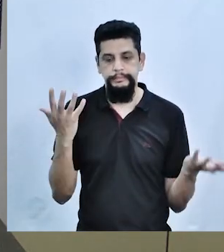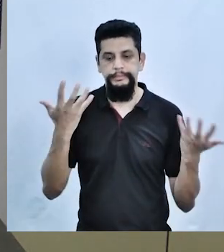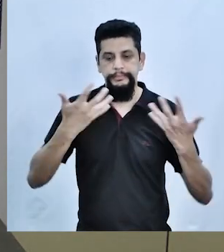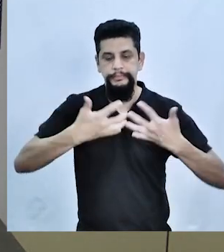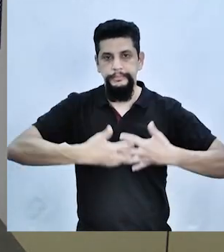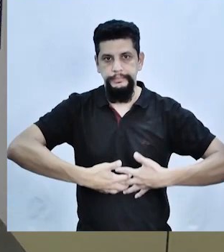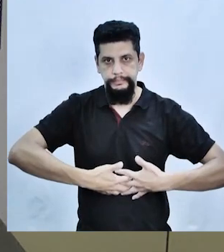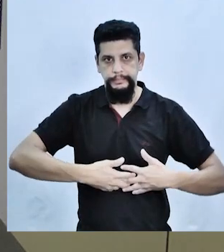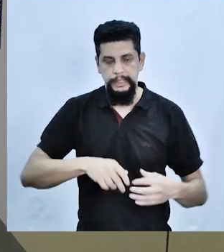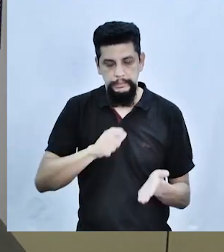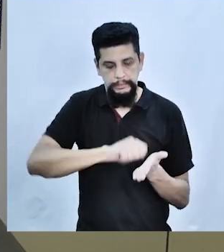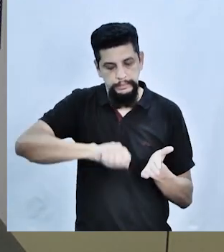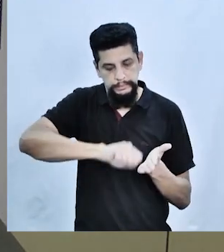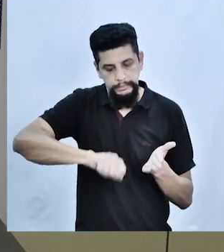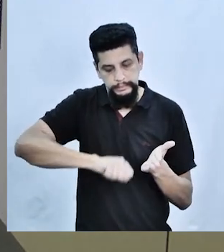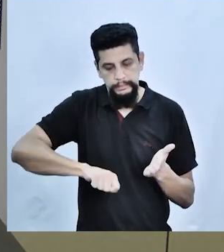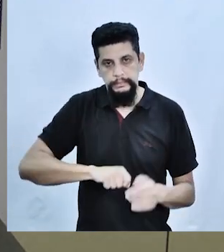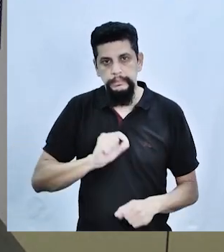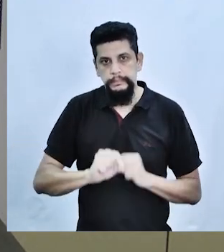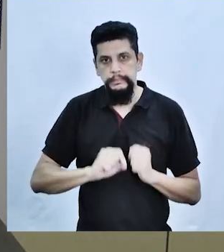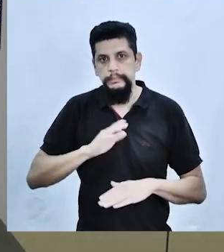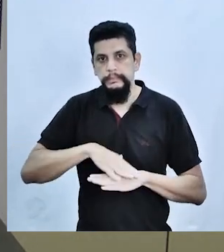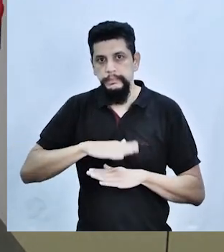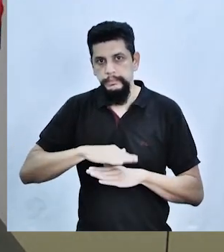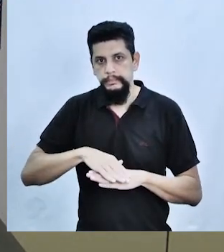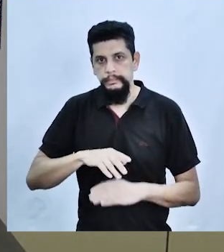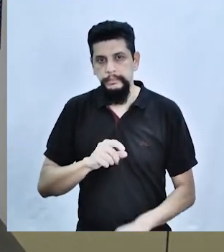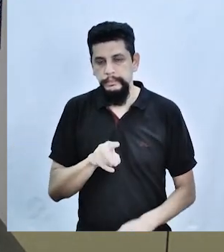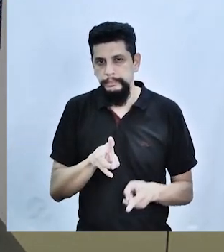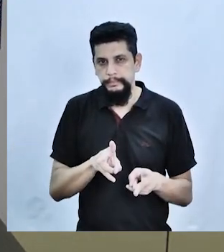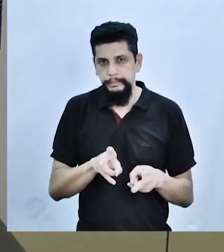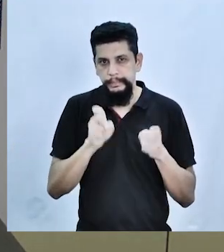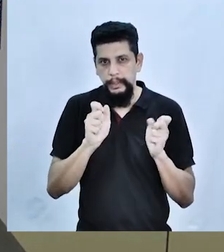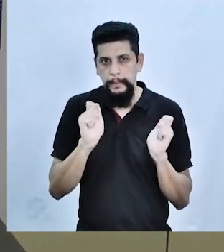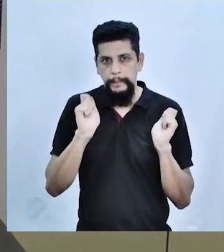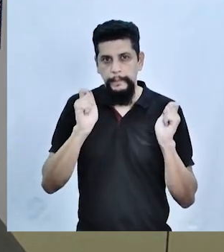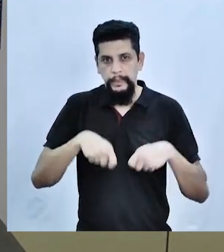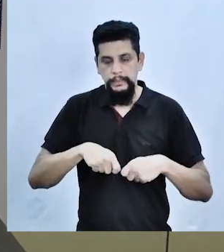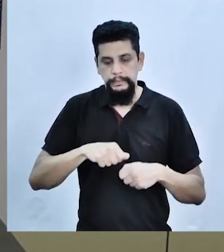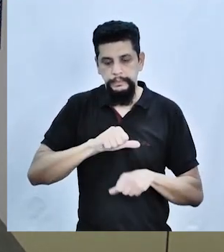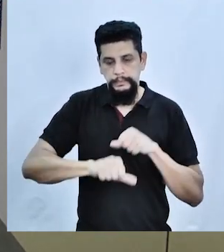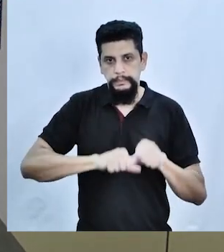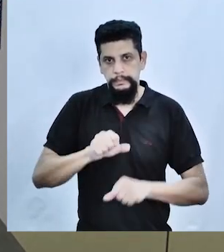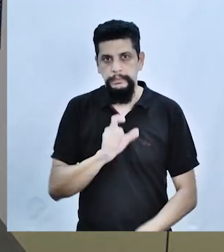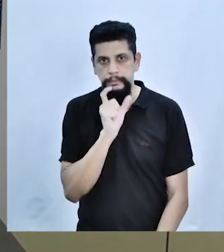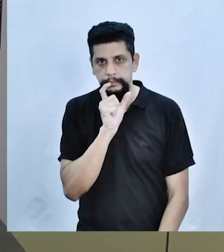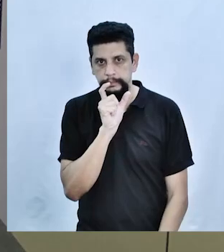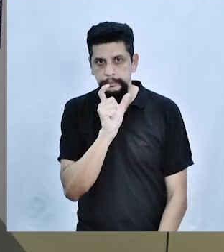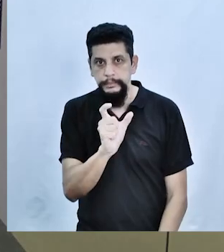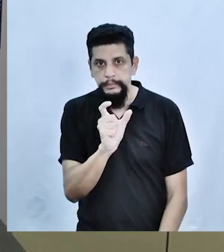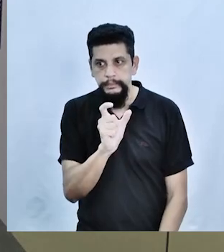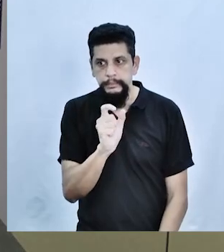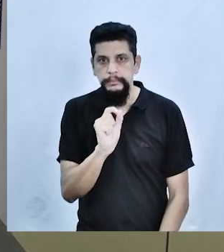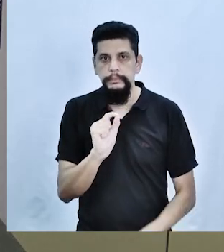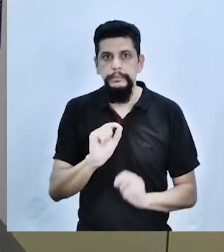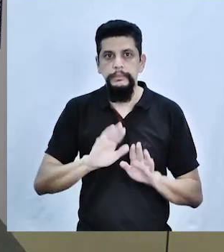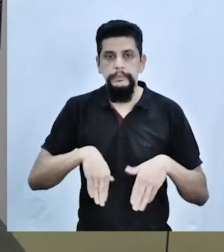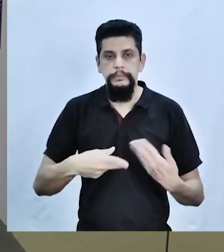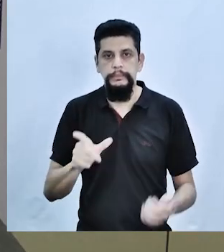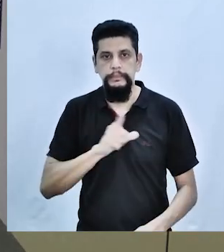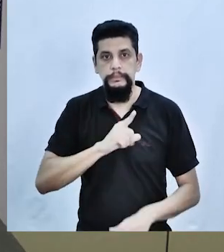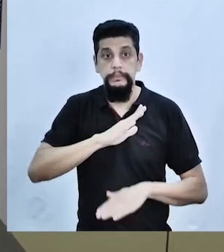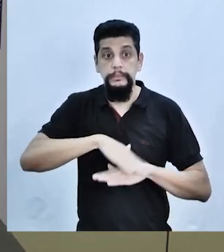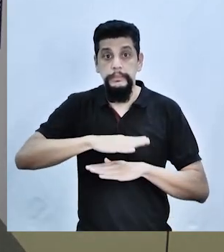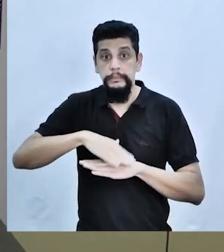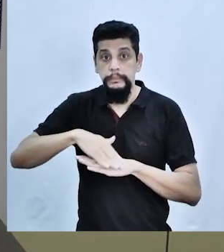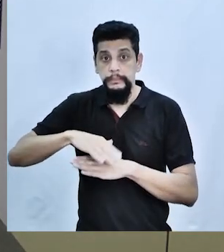É assim que funciona, né? É assim que a gente escreve. Uhum. E o que mais que a gente também percebeu que pode mudar lá na palavra quando